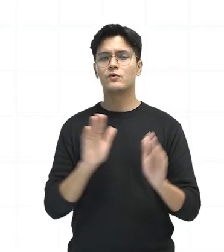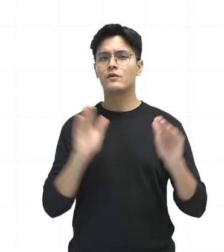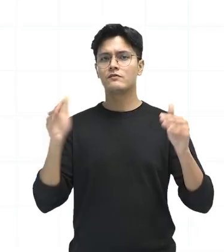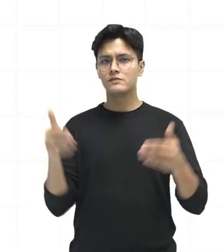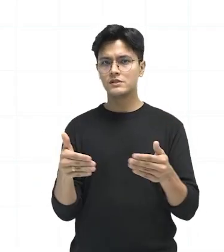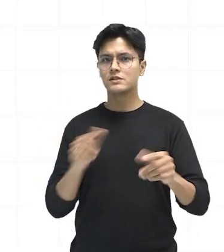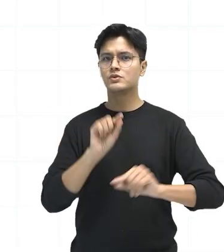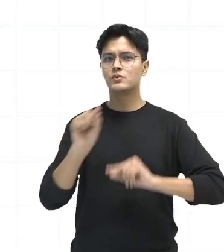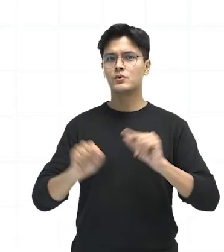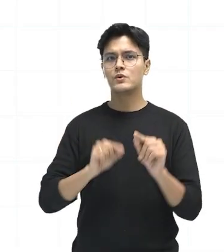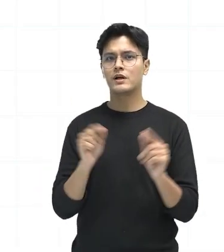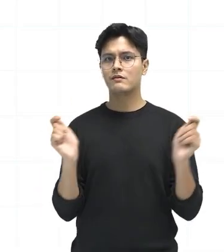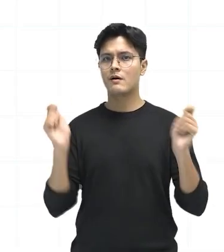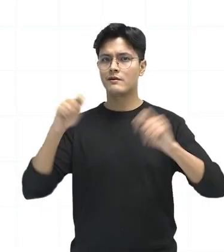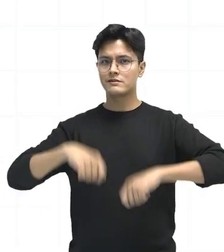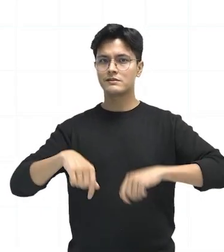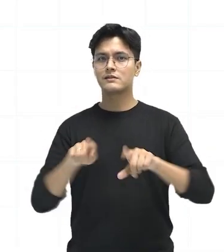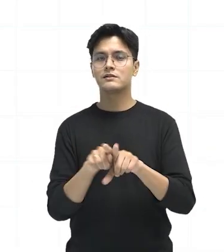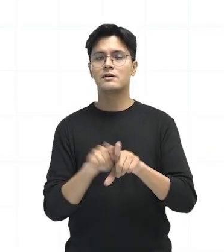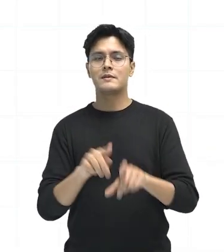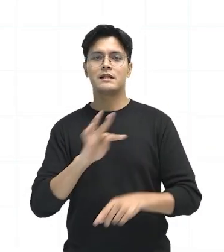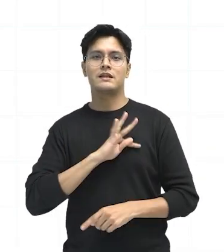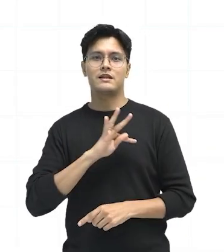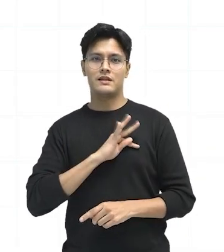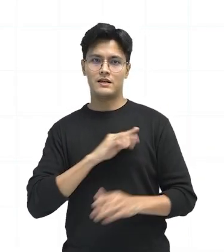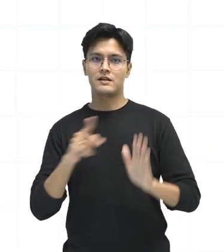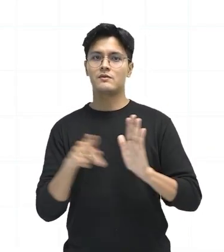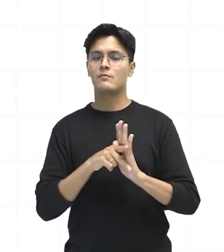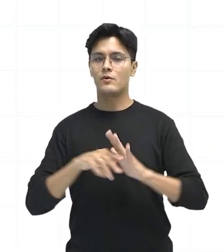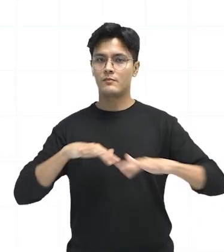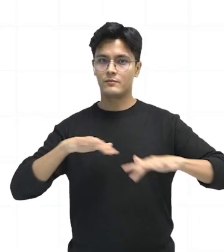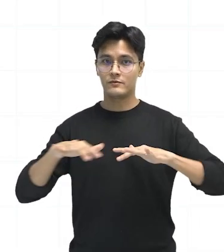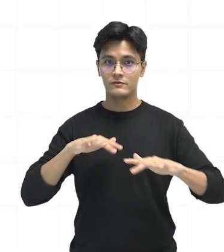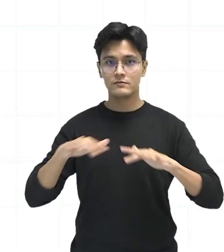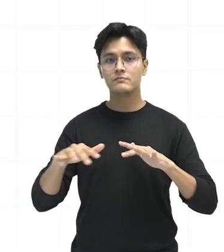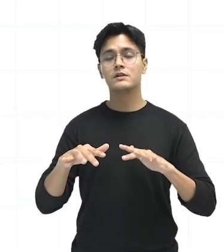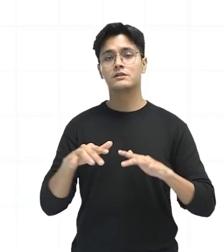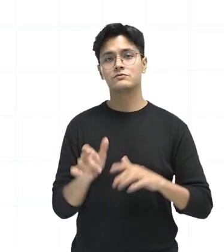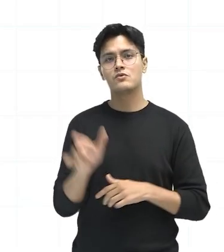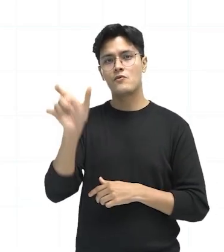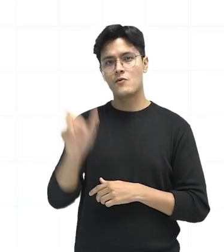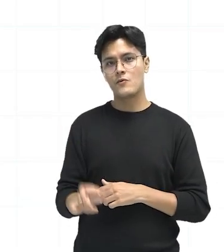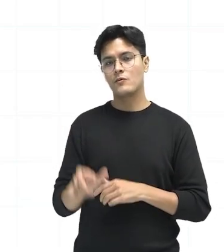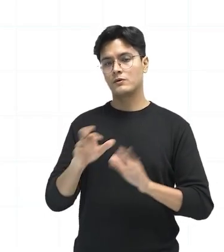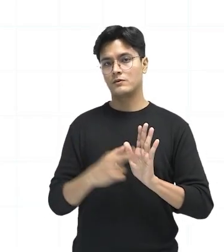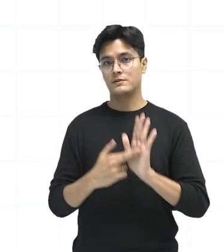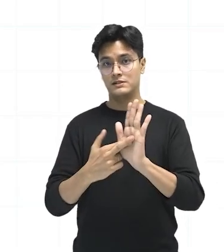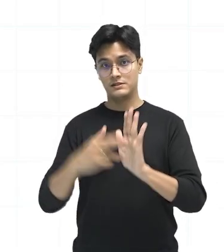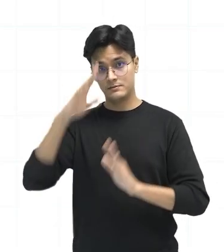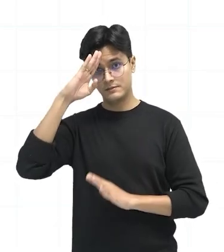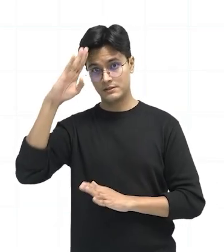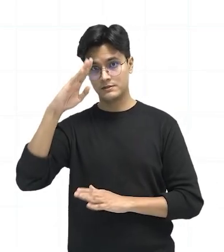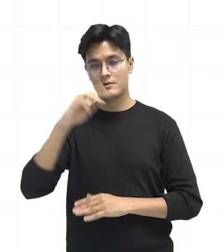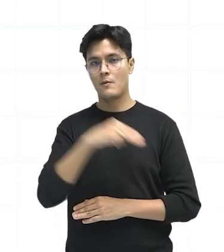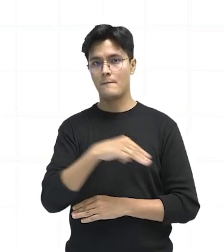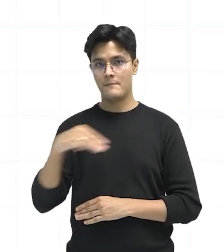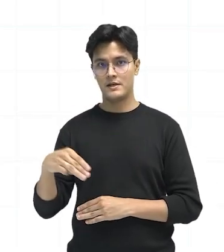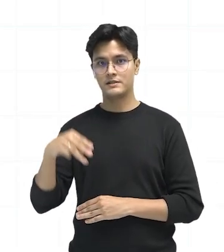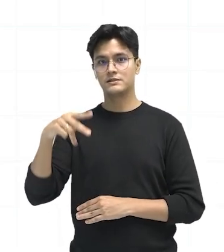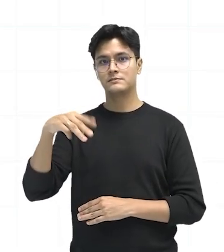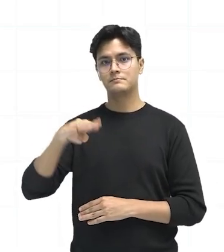a eficiência e a técnica nos movimentos. O seu grande representante é o mestre